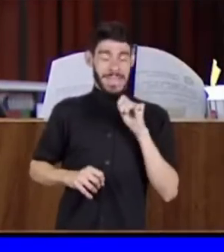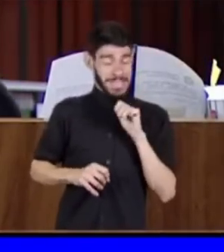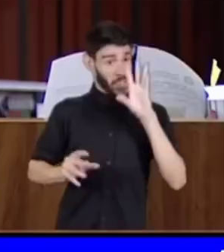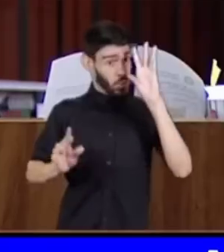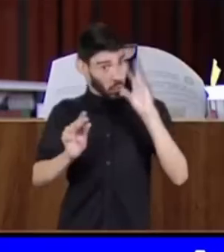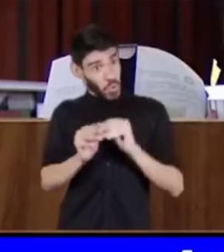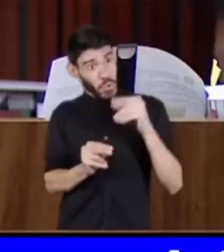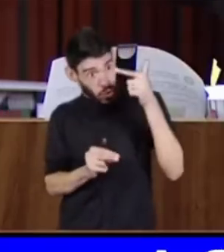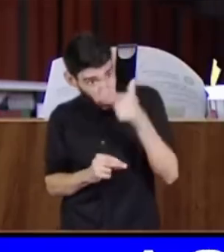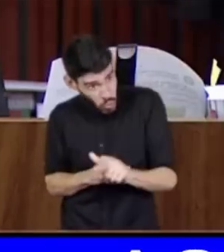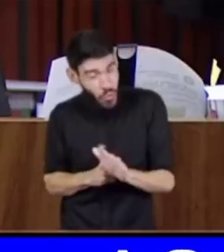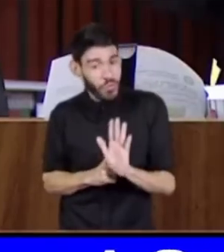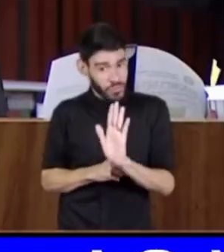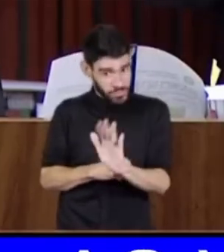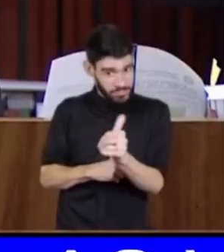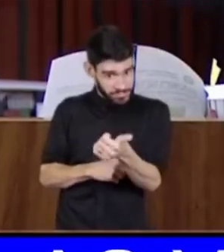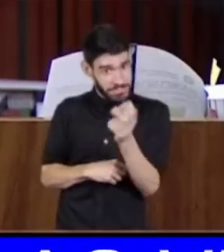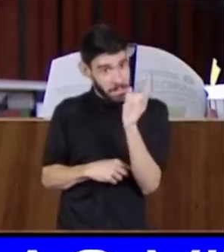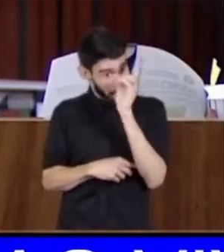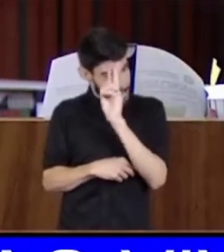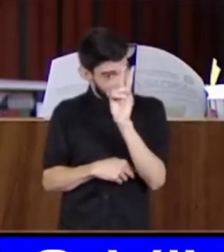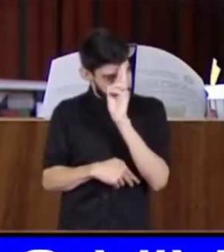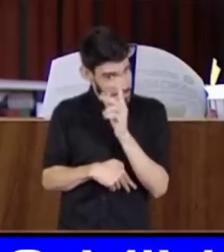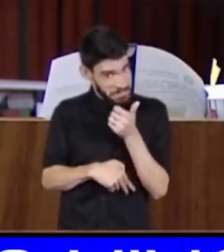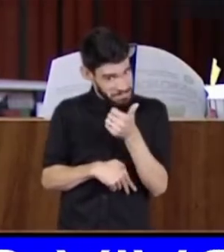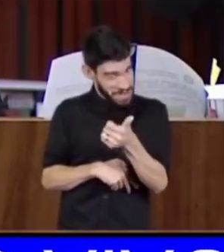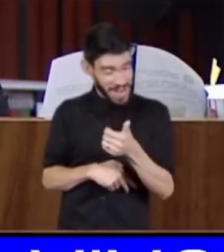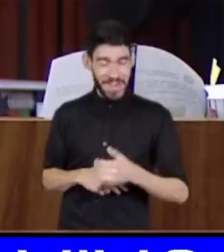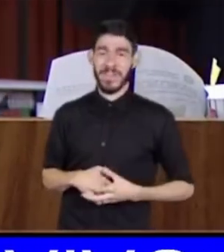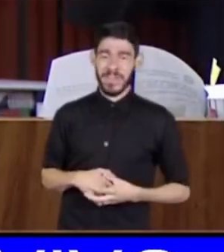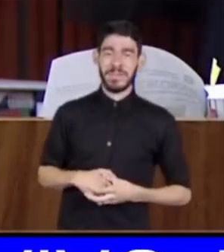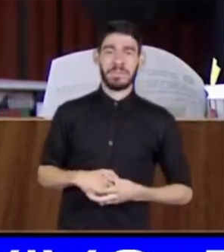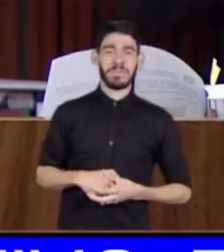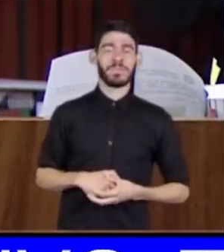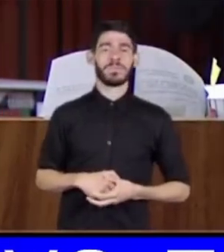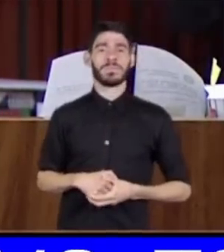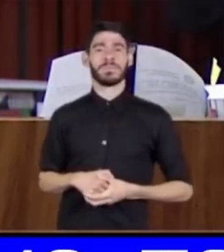Para relembrarmos. 1h30, tá bom, tá tudo isso.